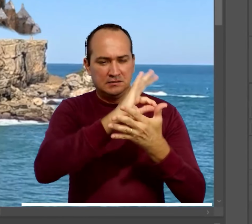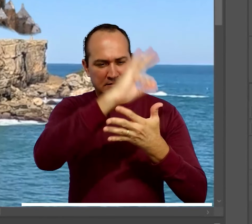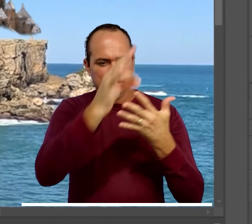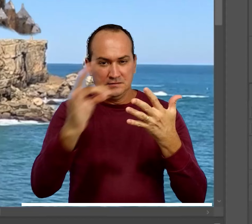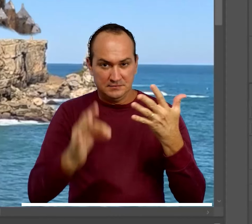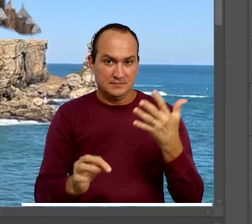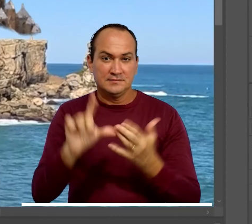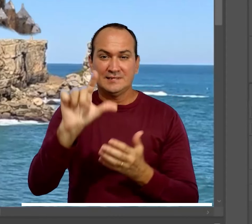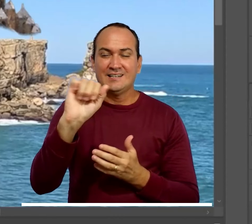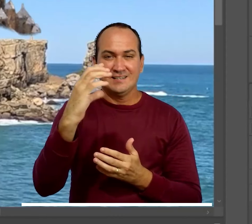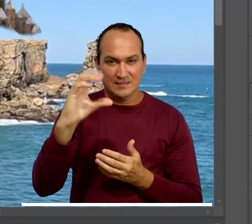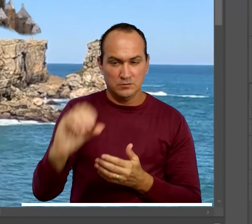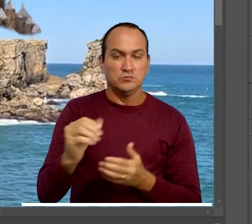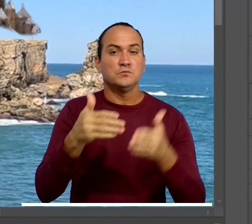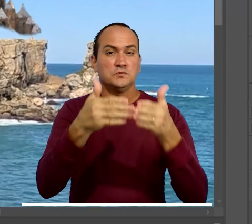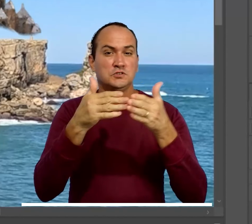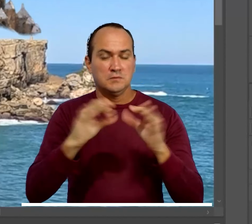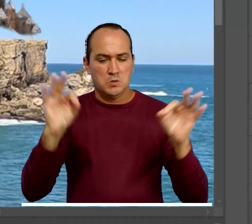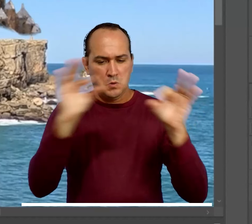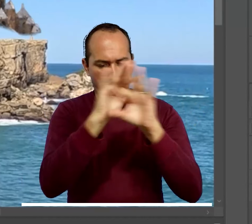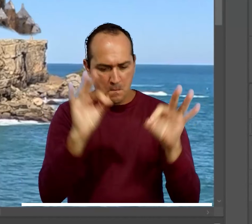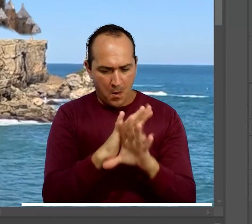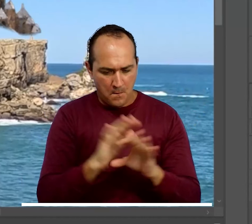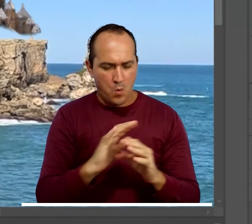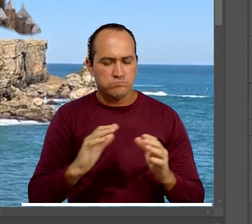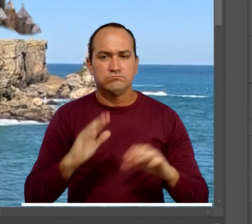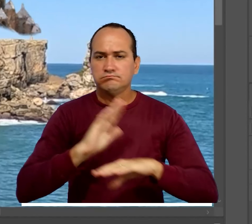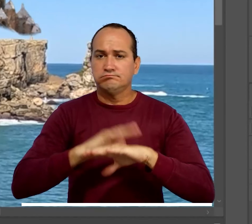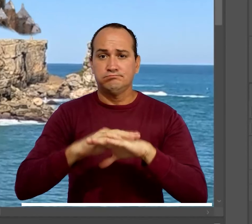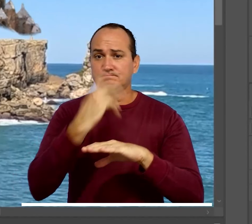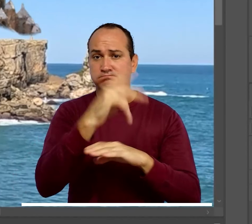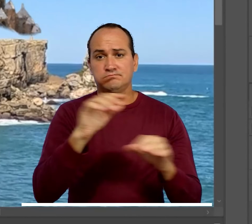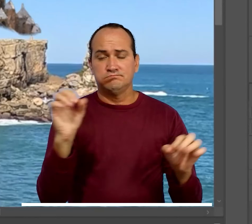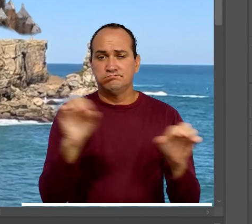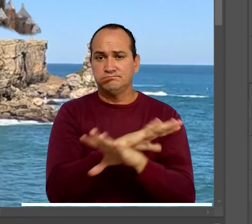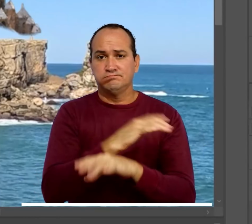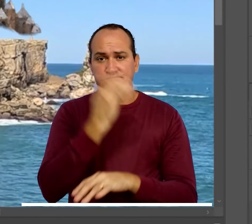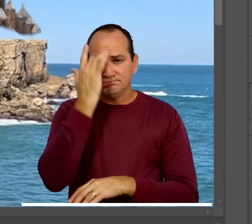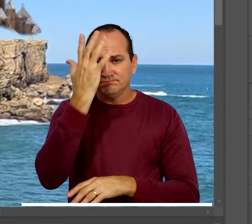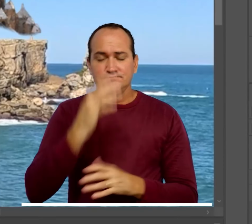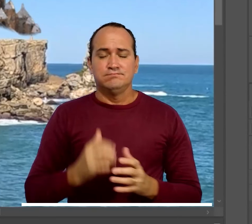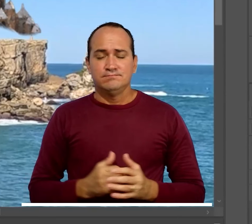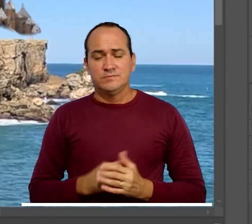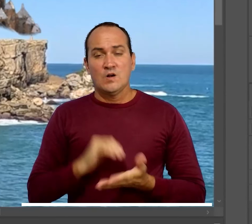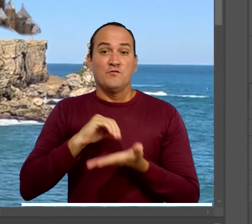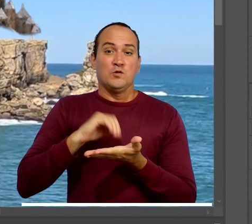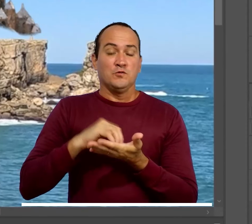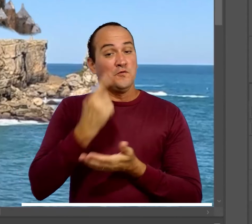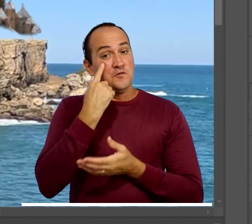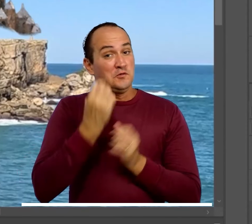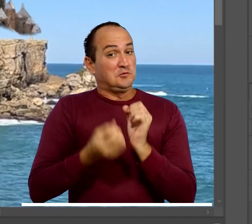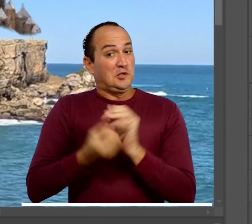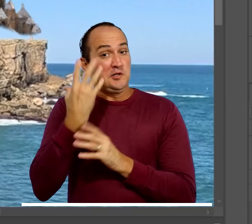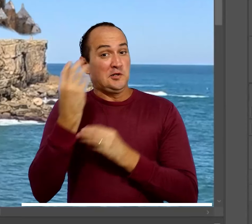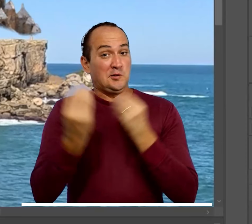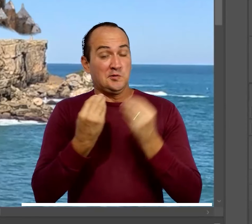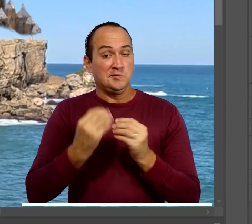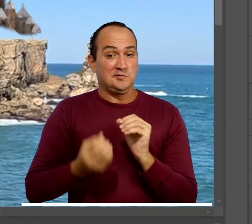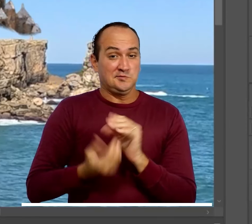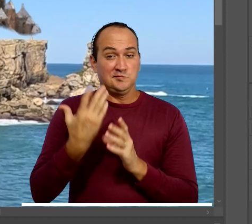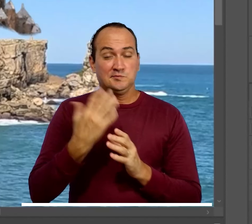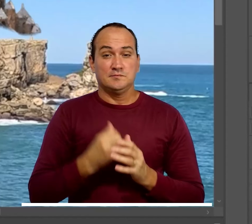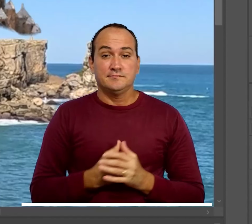poligonal, e vou pedir para ele completar então essa parte aqui que ficou faltando aqui. Vamos ver o que é que ele cria se eu